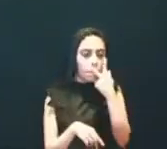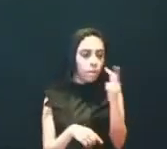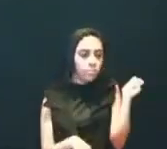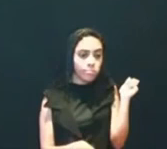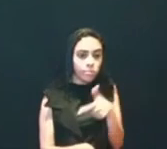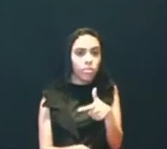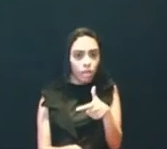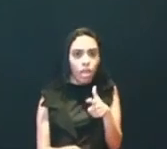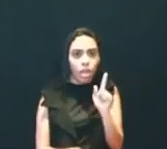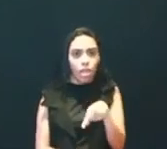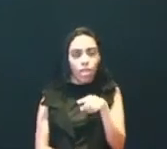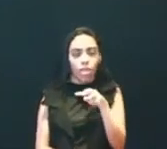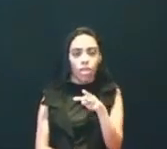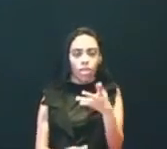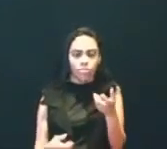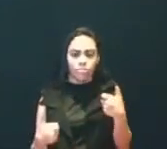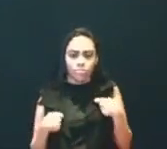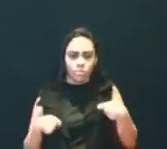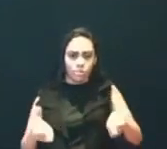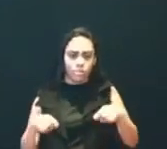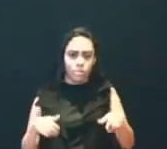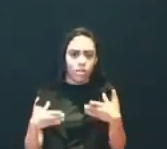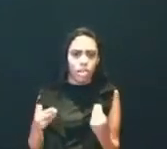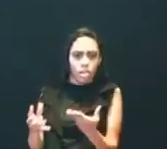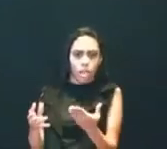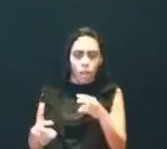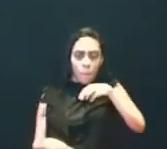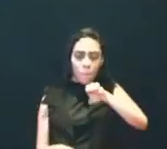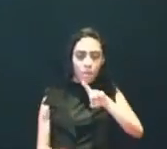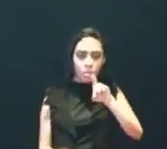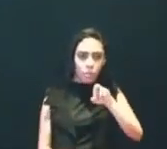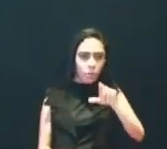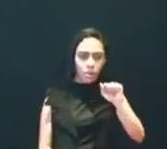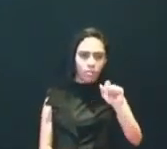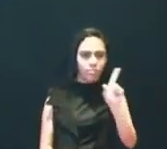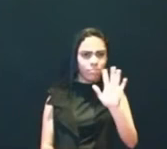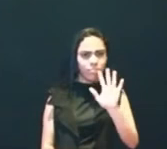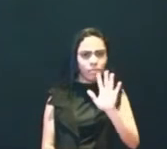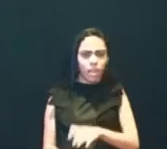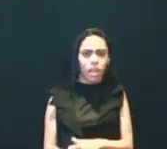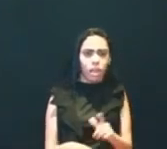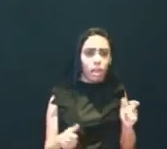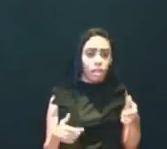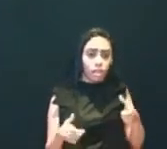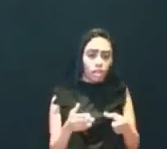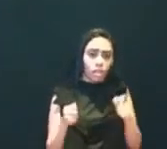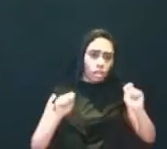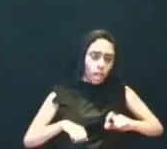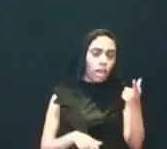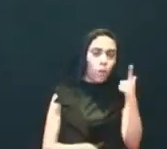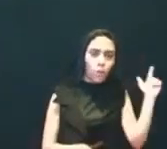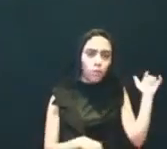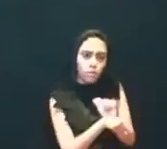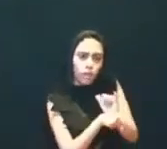resultados do transplante. Então, se diferente das leucemias agudas, eu tenho ainda uma forte presença, uma